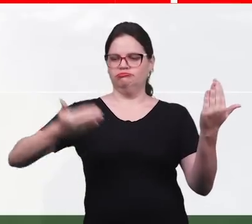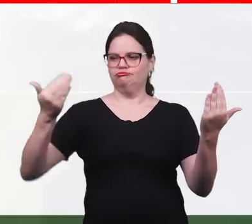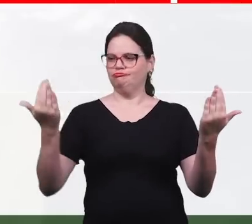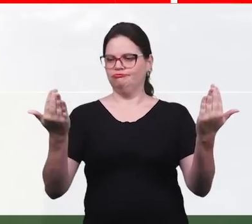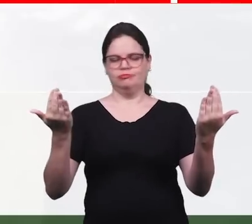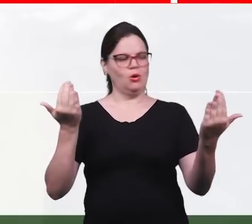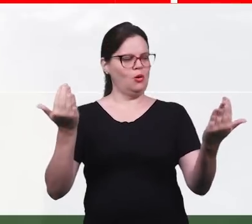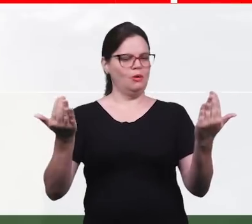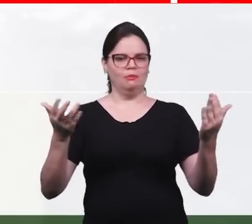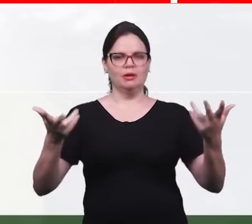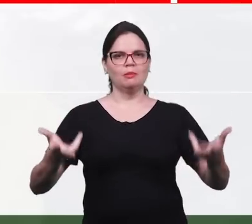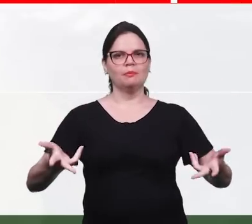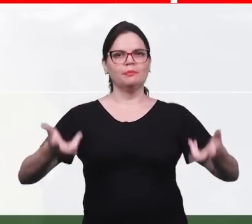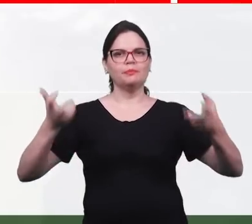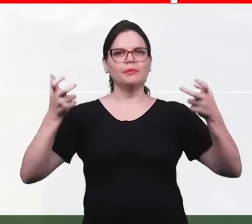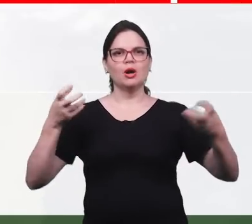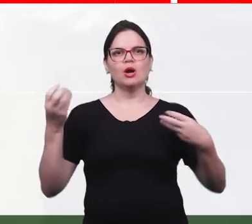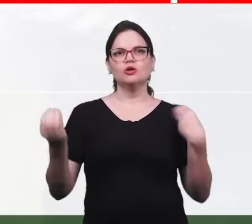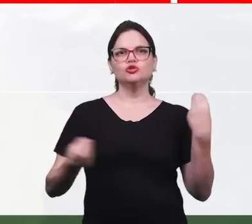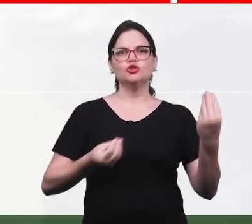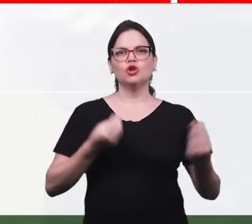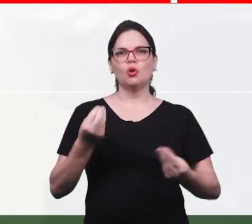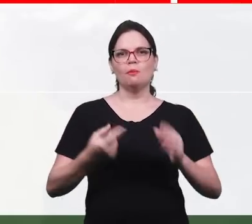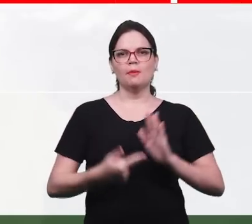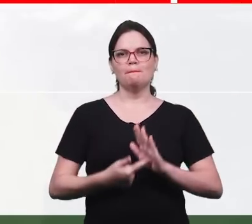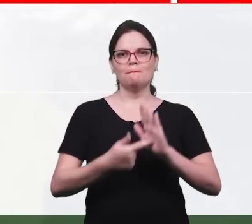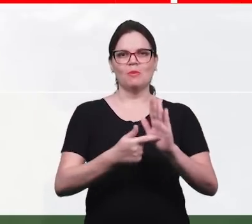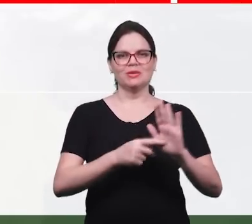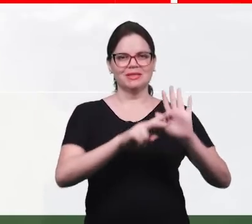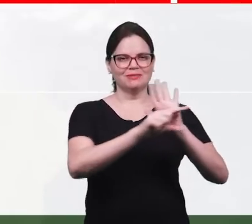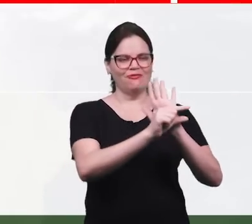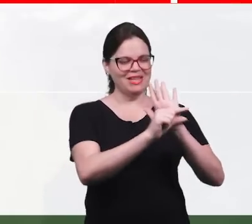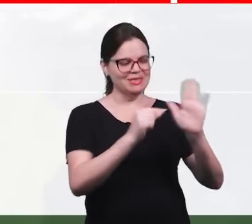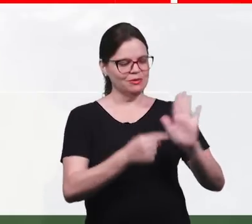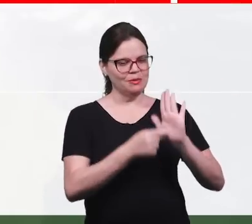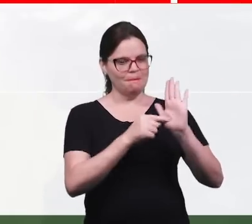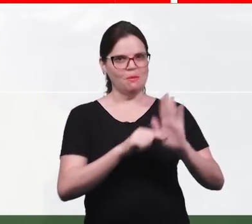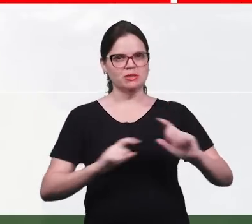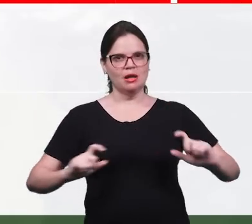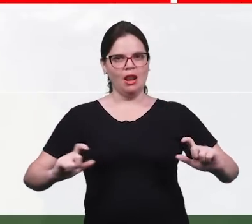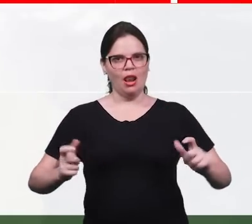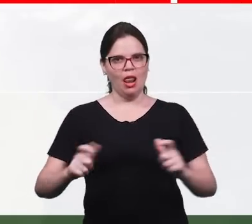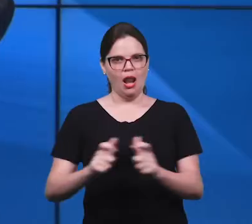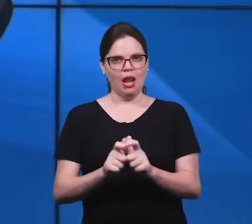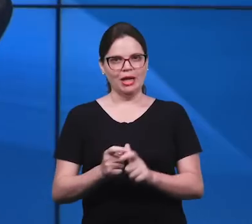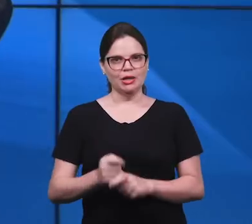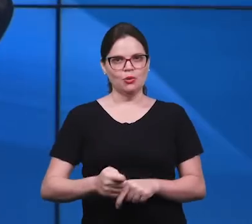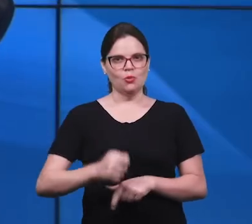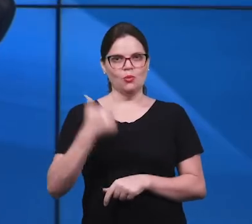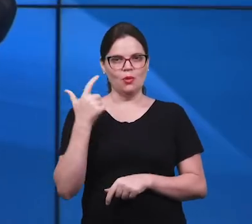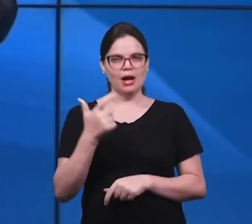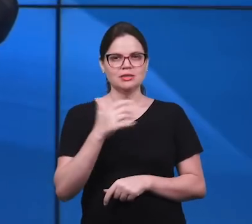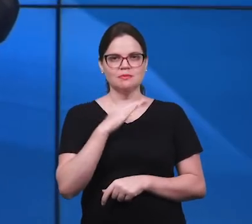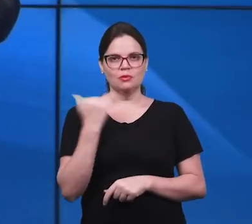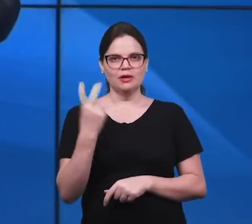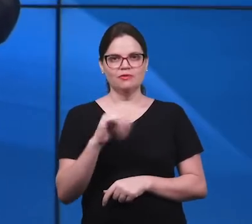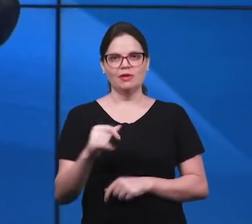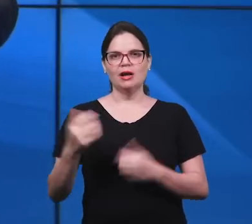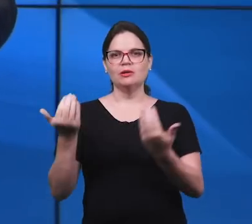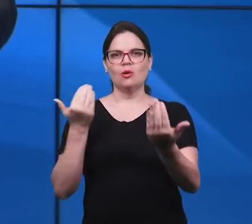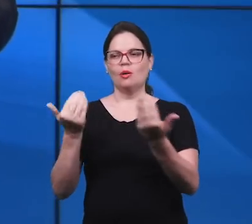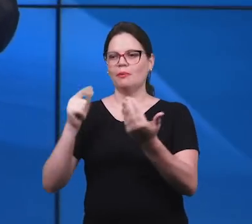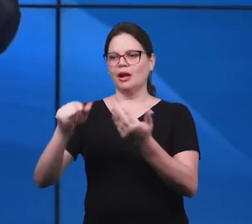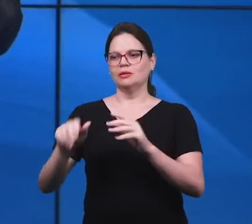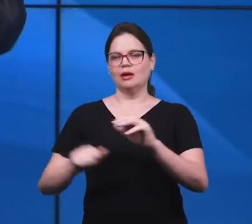a forma como foram confirmados os restantes que estavam para morrer. Essa resposta nos